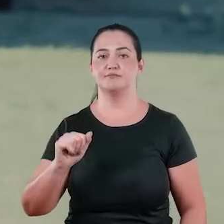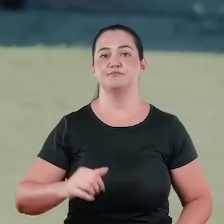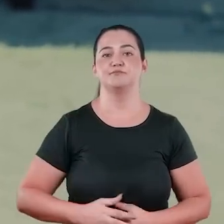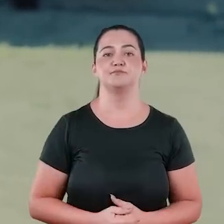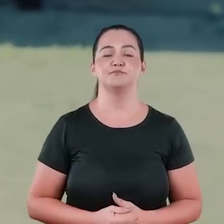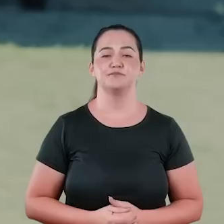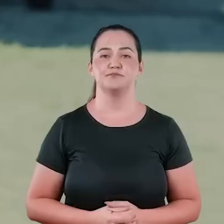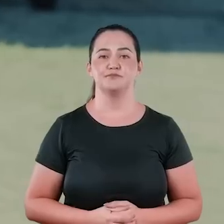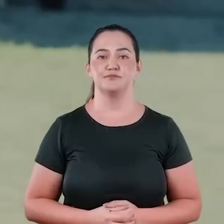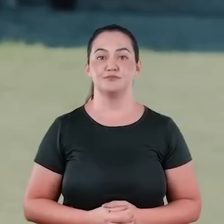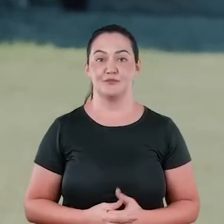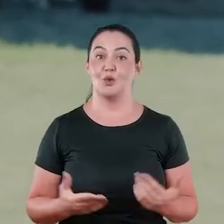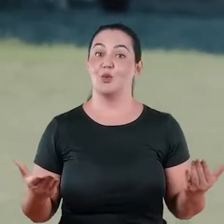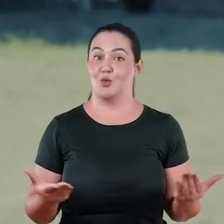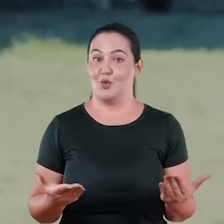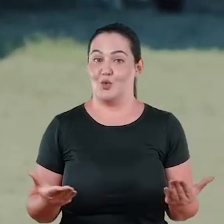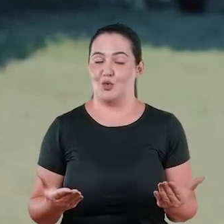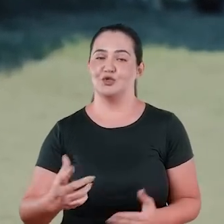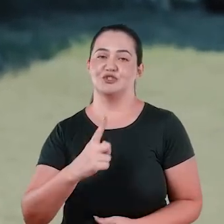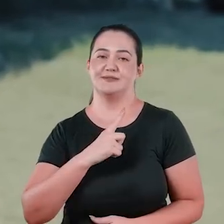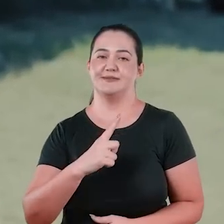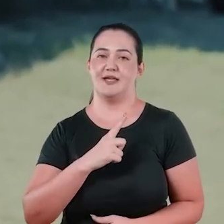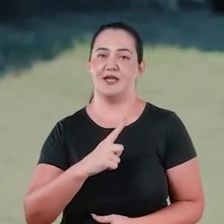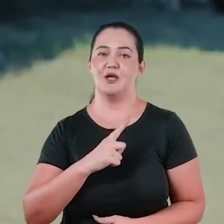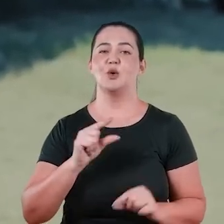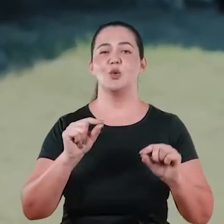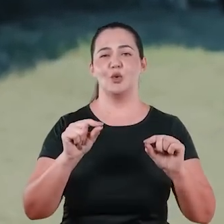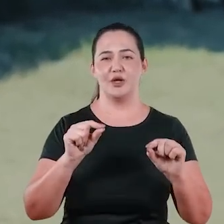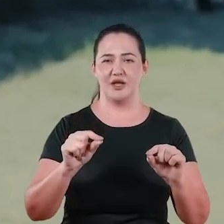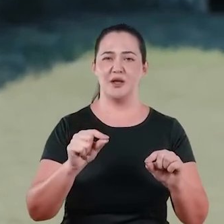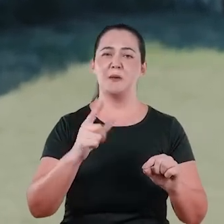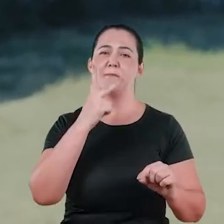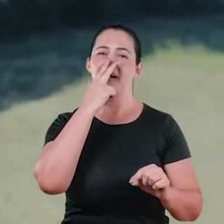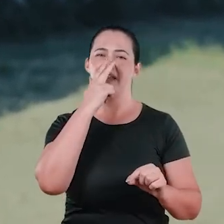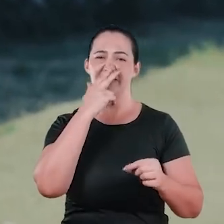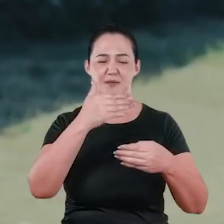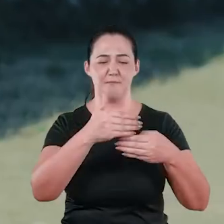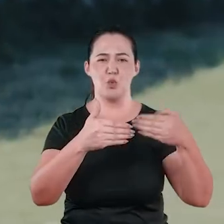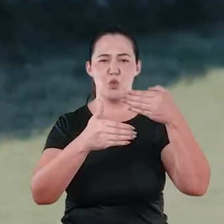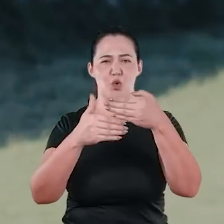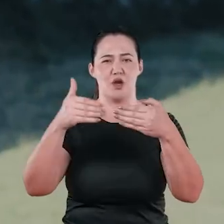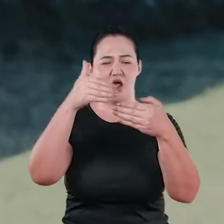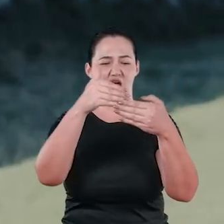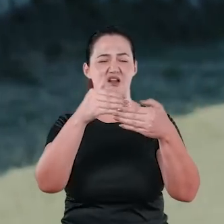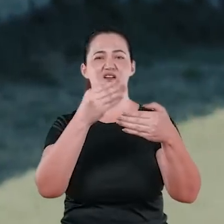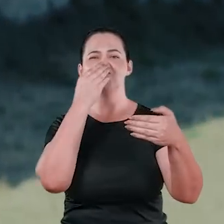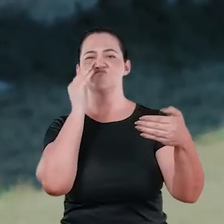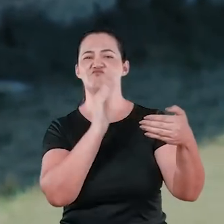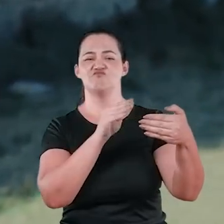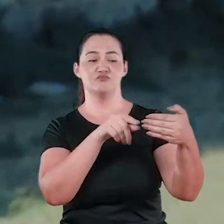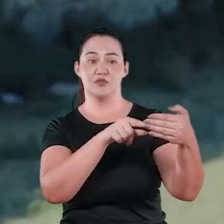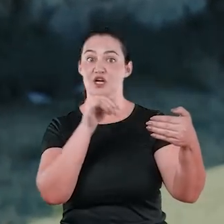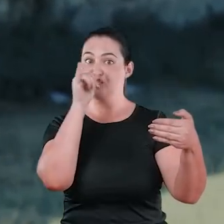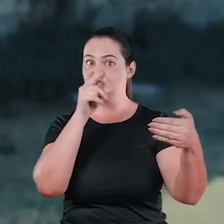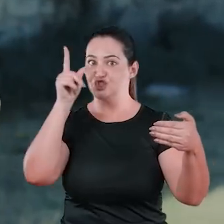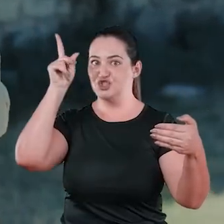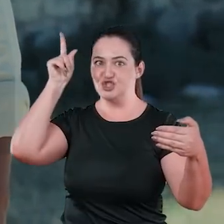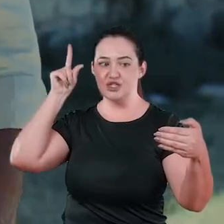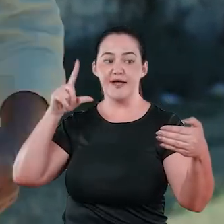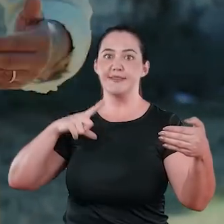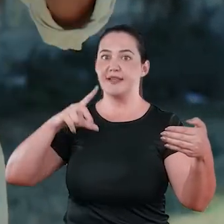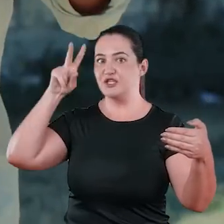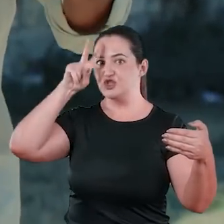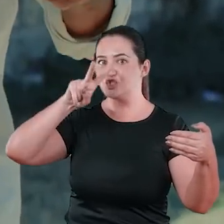humanidade. Hoje, você tem até um certo descaso porque essas muralhas tão antigas e tão